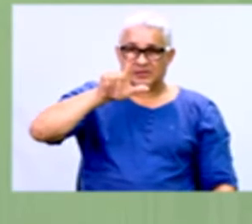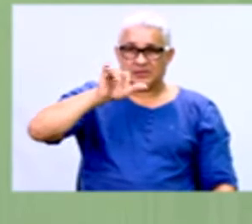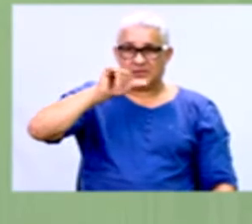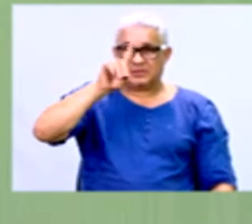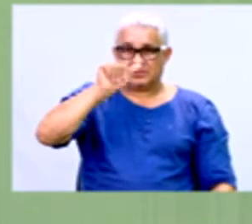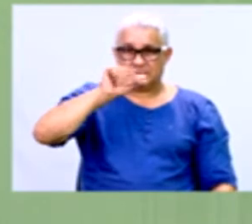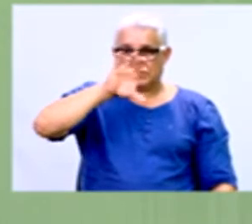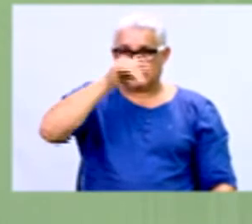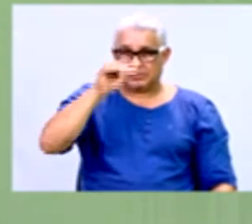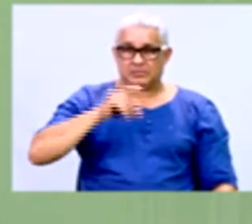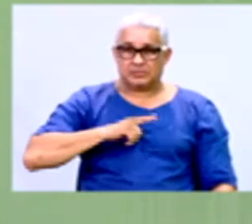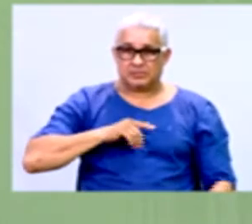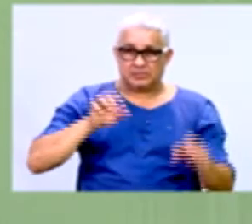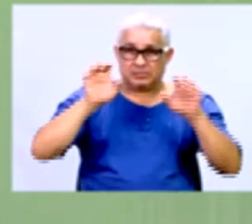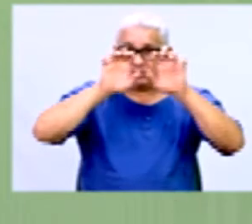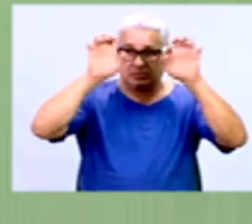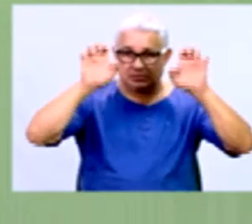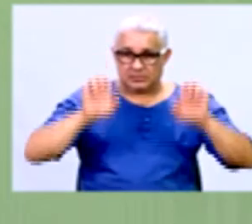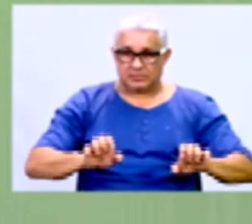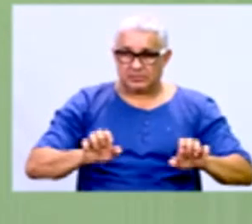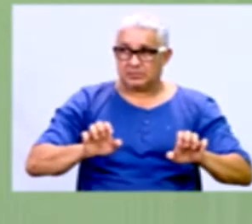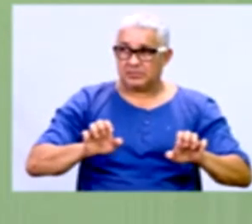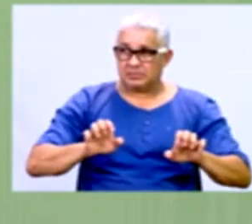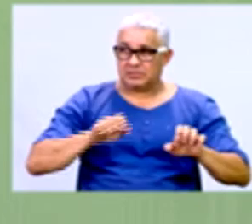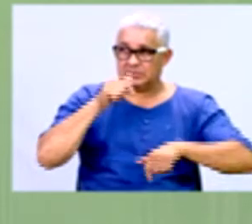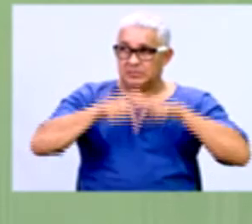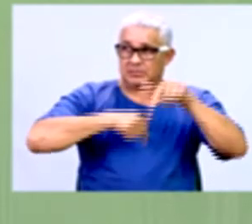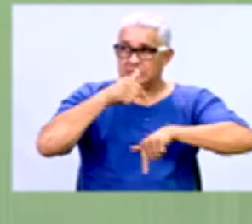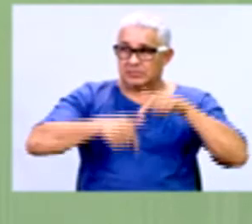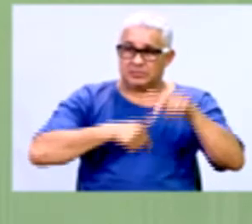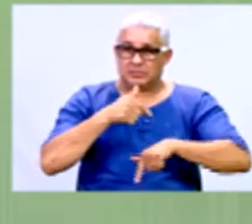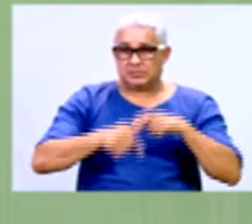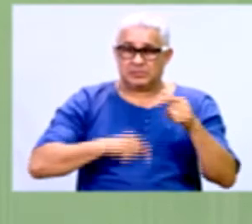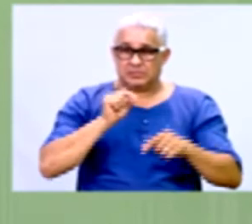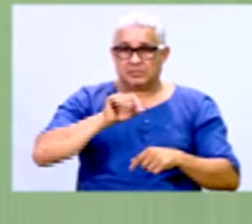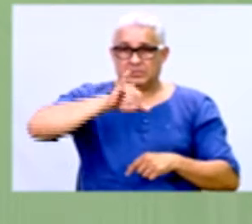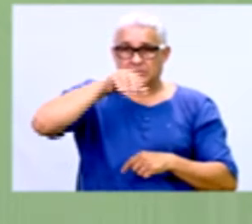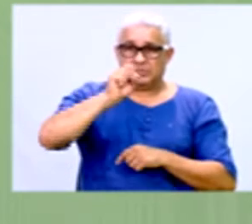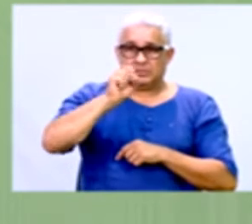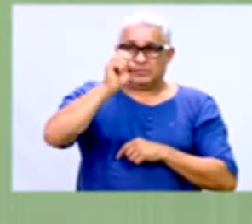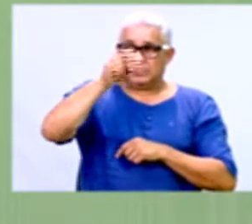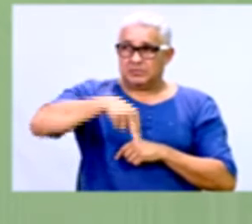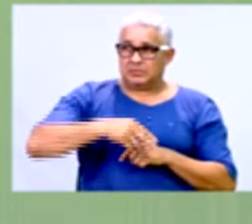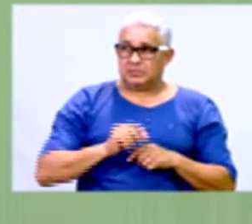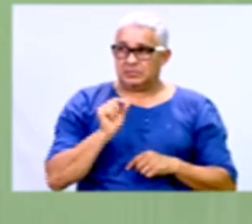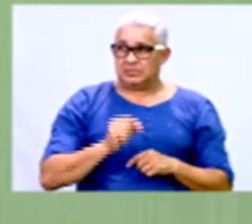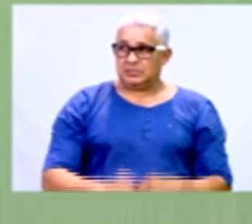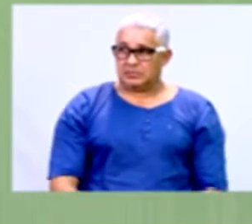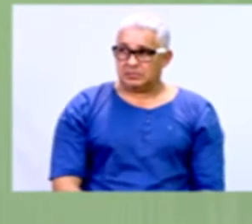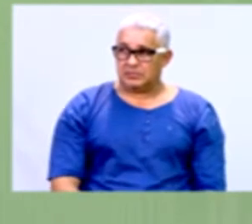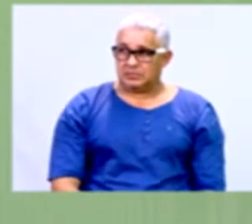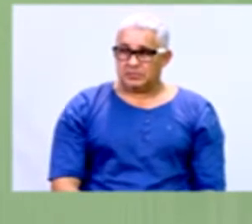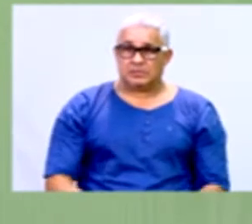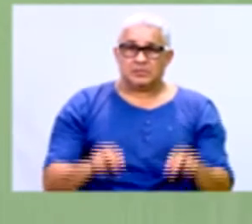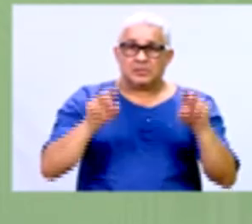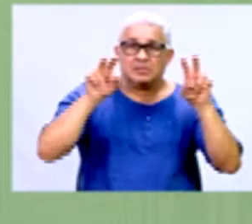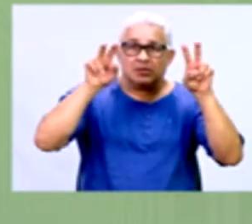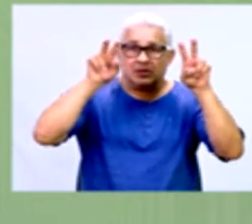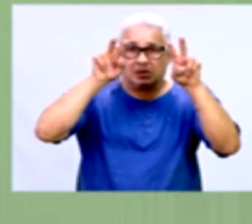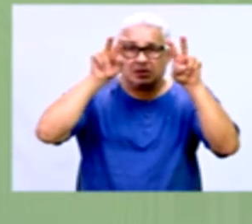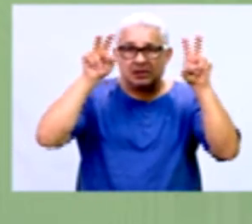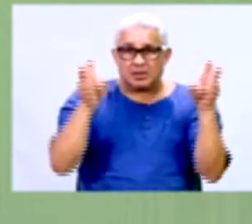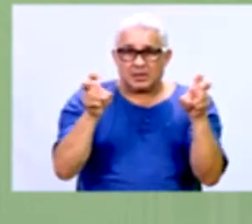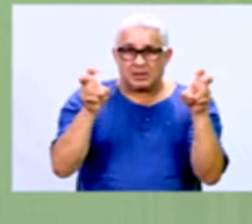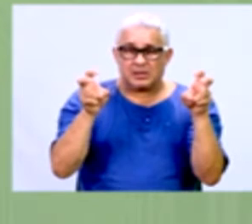tem uma estrutura bem trabalhada com a questão do JSON, né? Que é aquela questão das aspas,